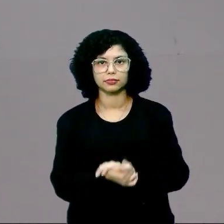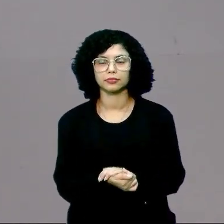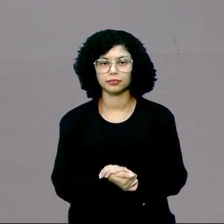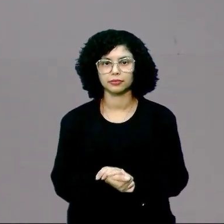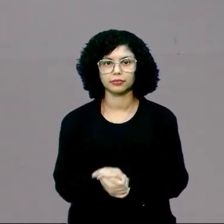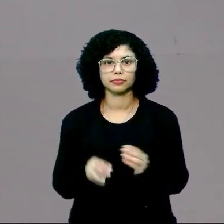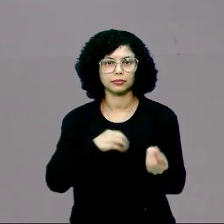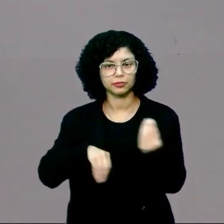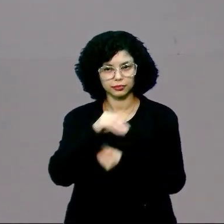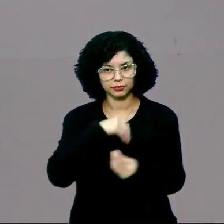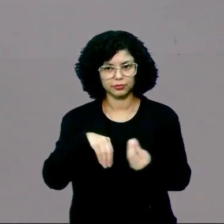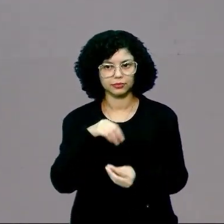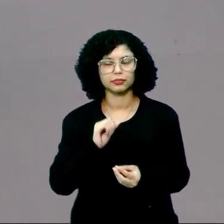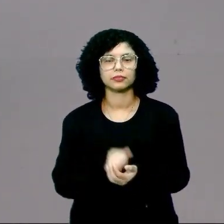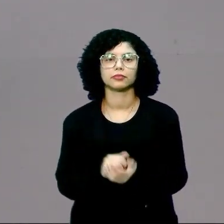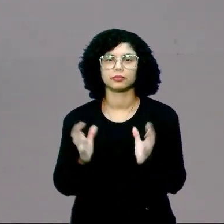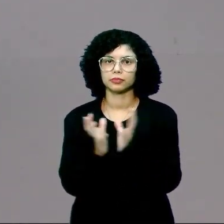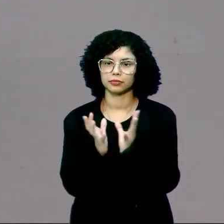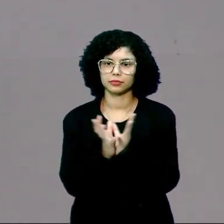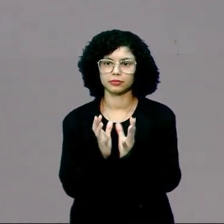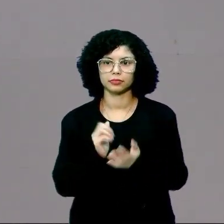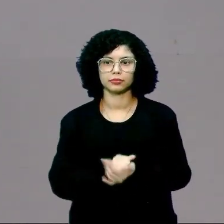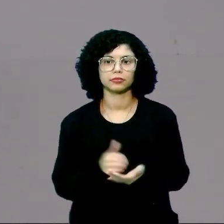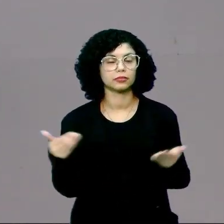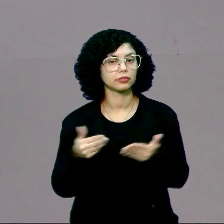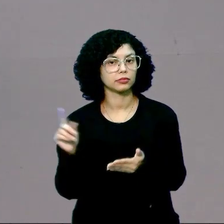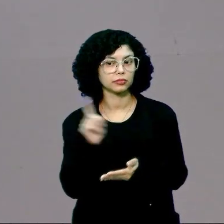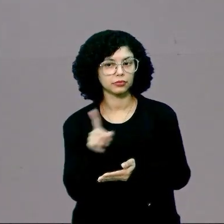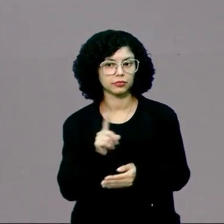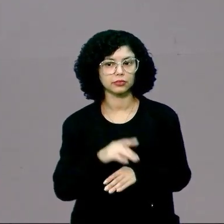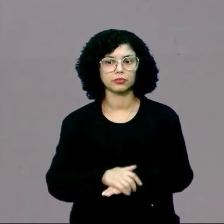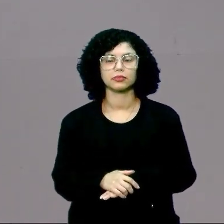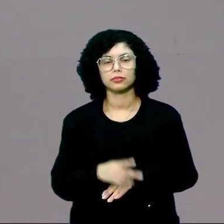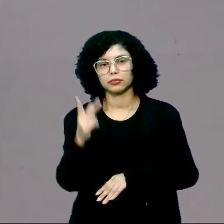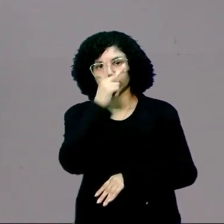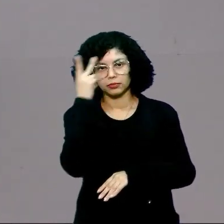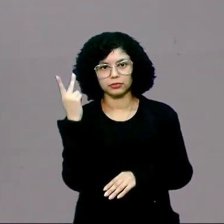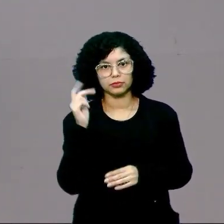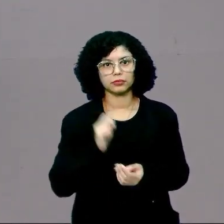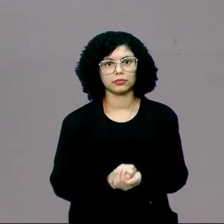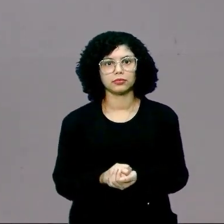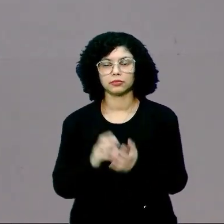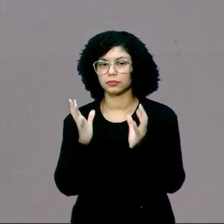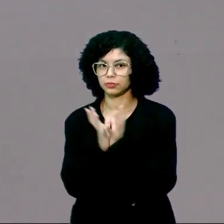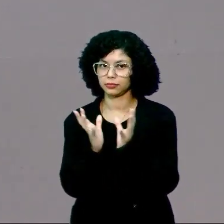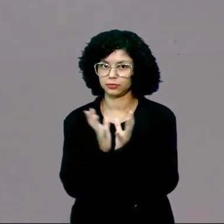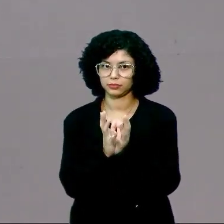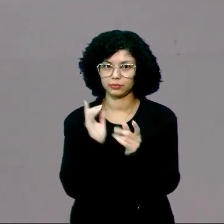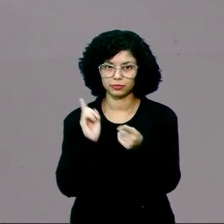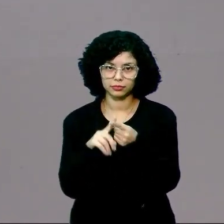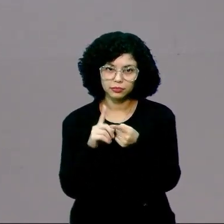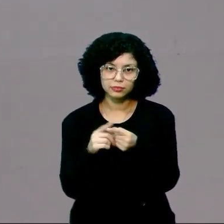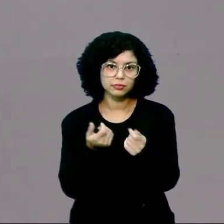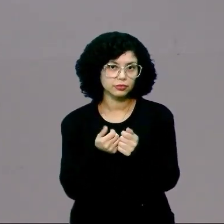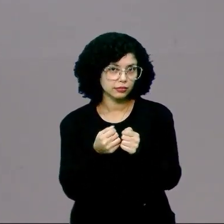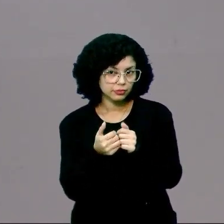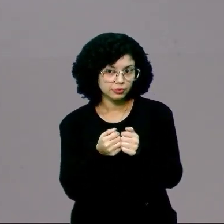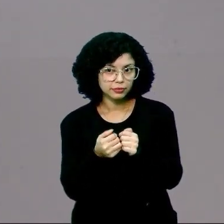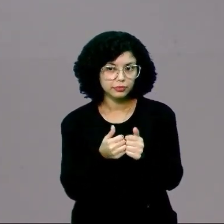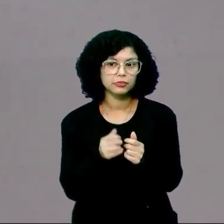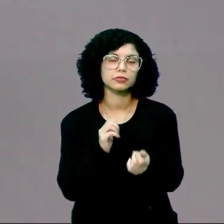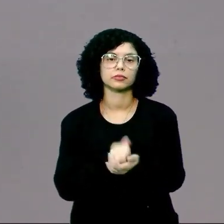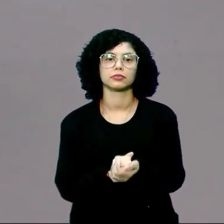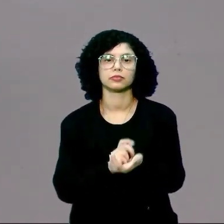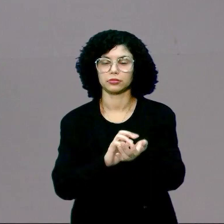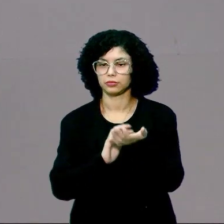né? Que envolvem mais a coletividade. Hoje não. Hoje as pessoas elas são coletivas porque elas interagem dentro da rede